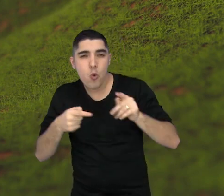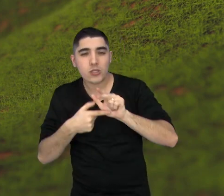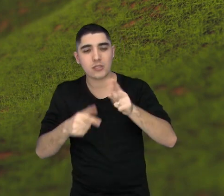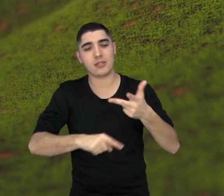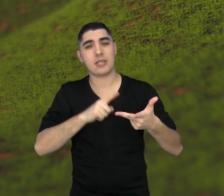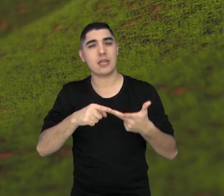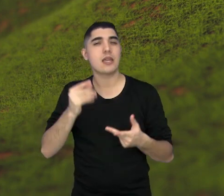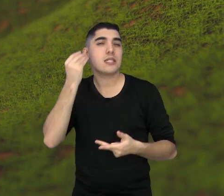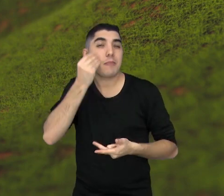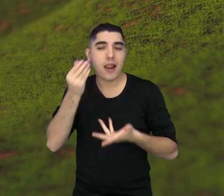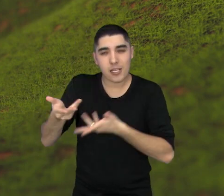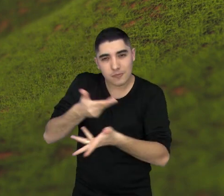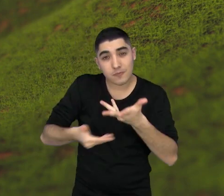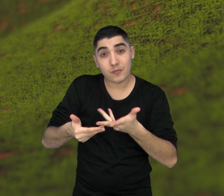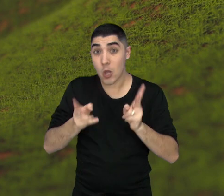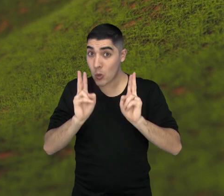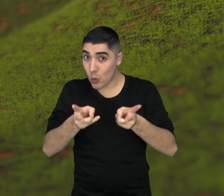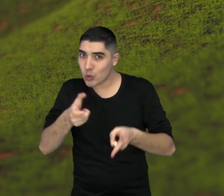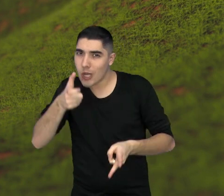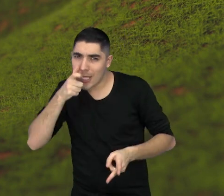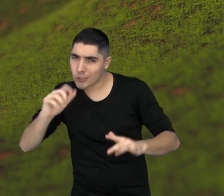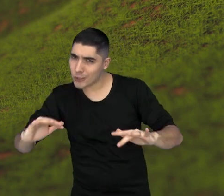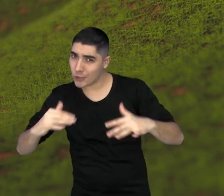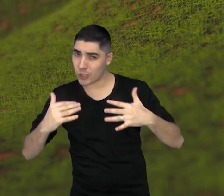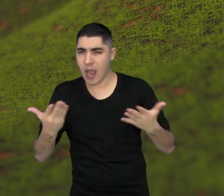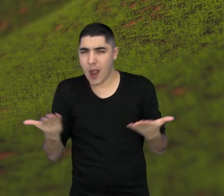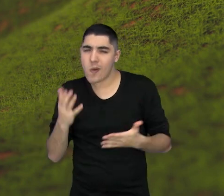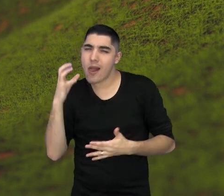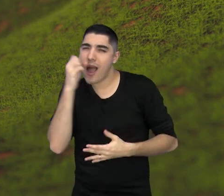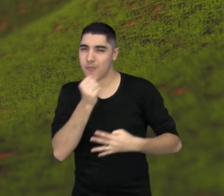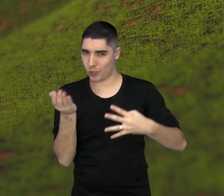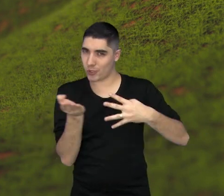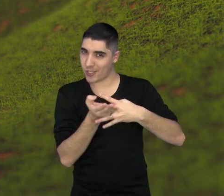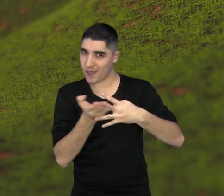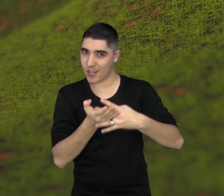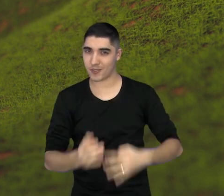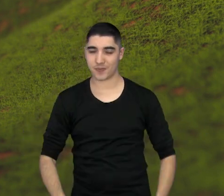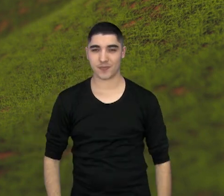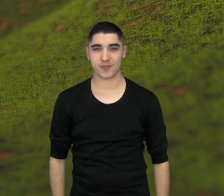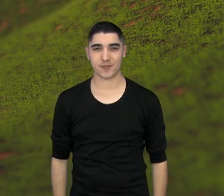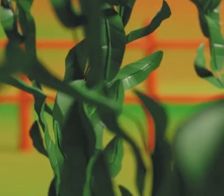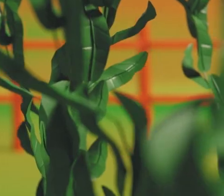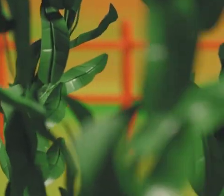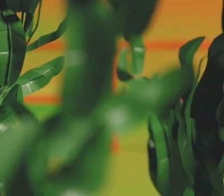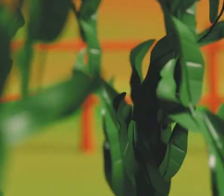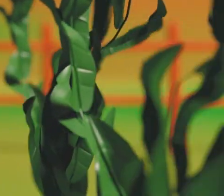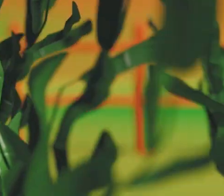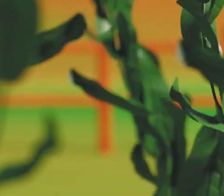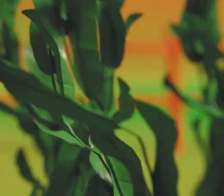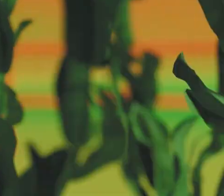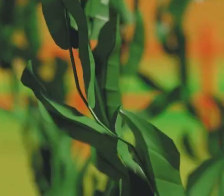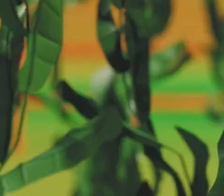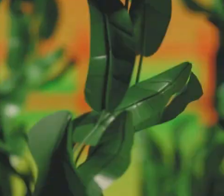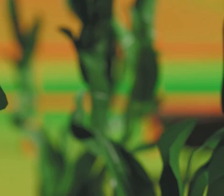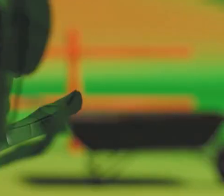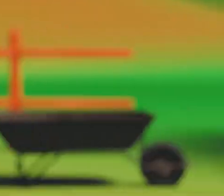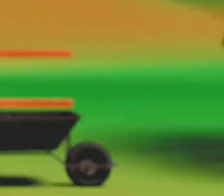de conhecimento. Fica com a gente, o São José do Campo volta já já.